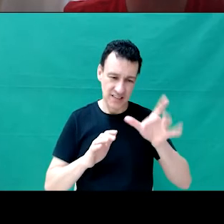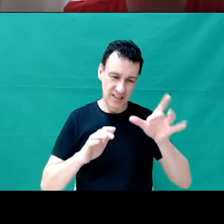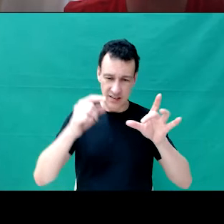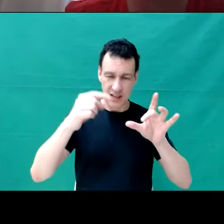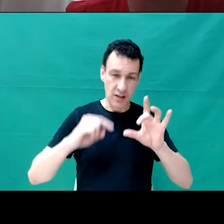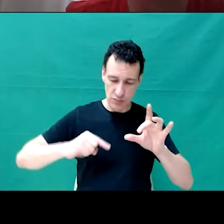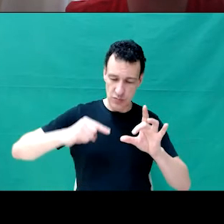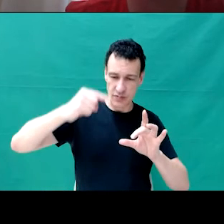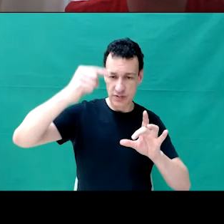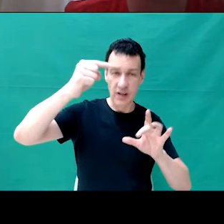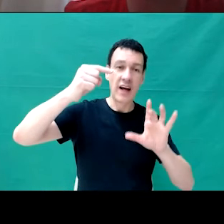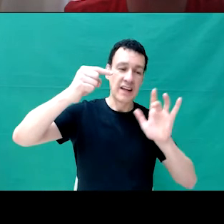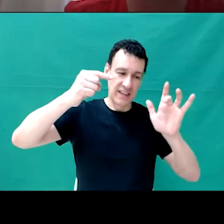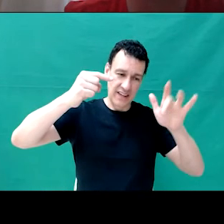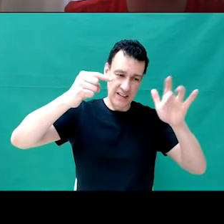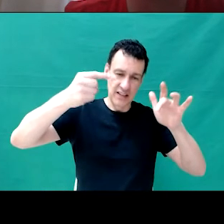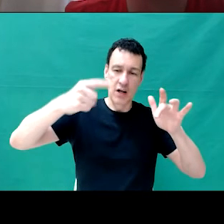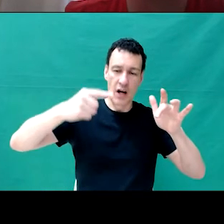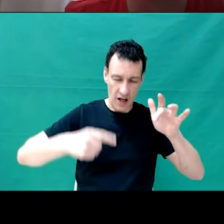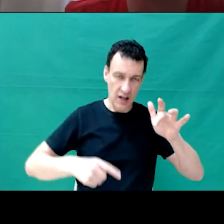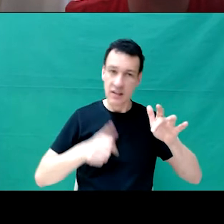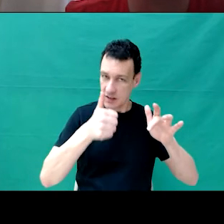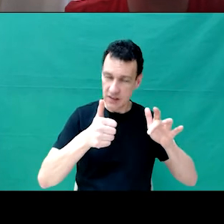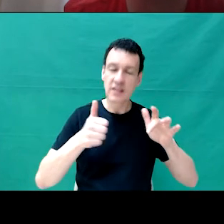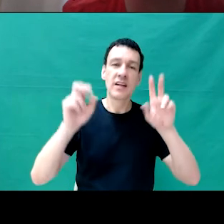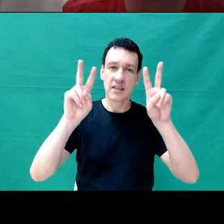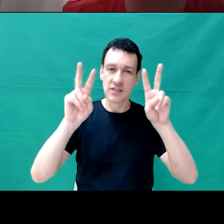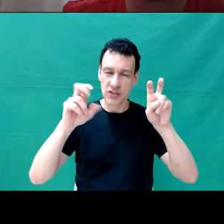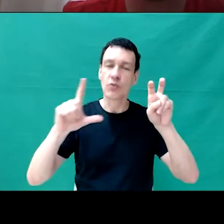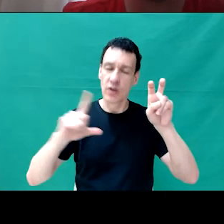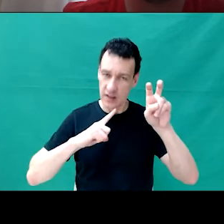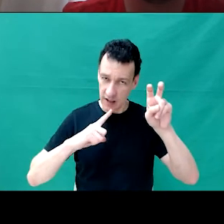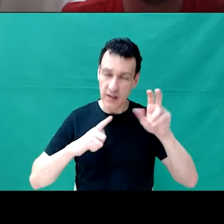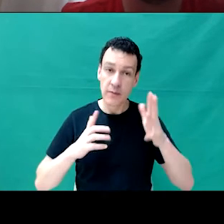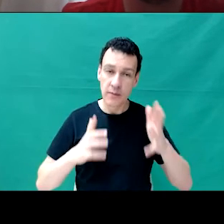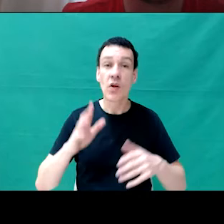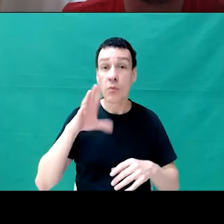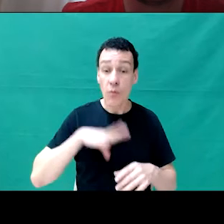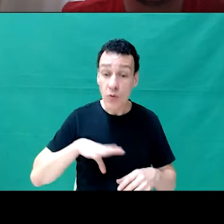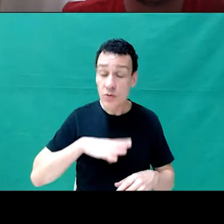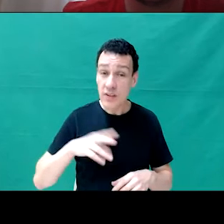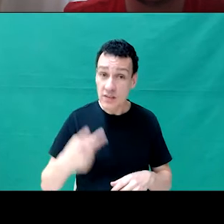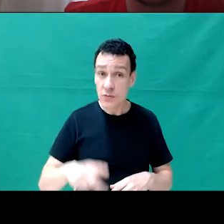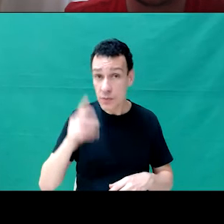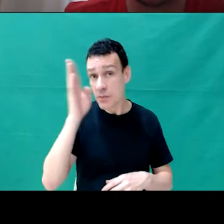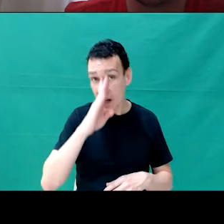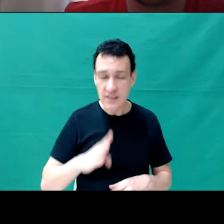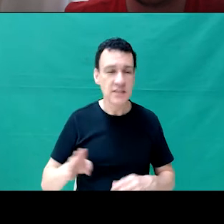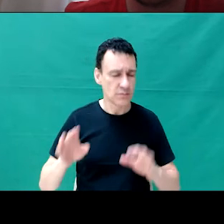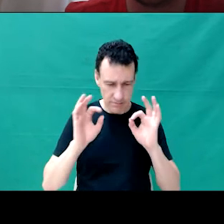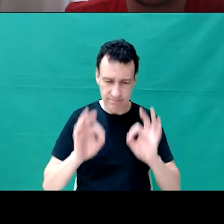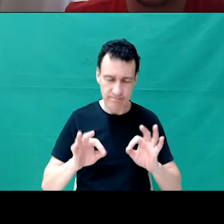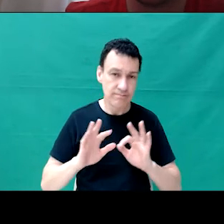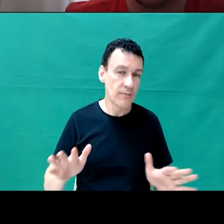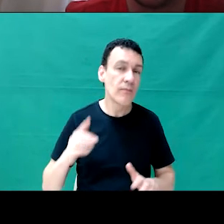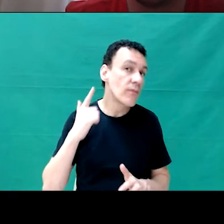hierarquia de cabeçalho está correta, a página contém um título, a página está em português do Brasil, né, e o leitor de tela interagiu